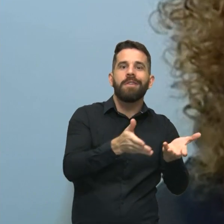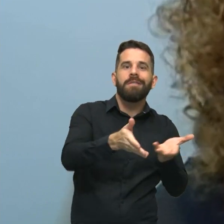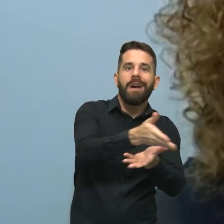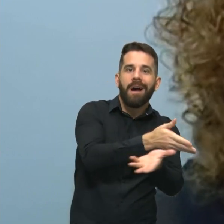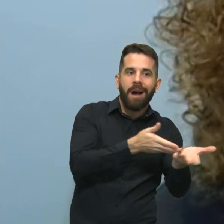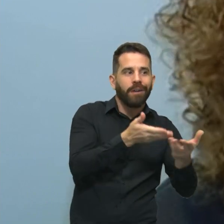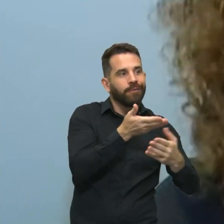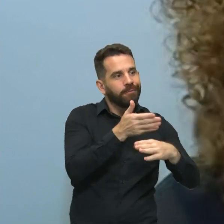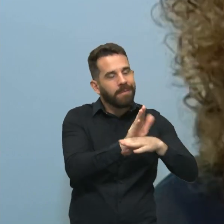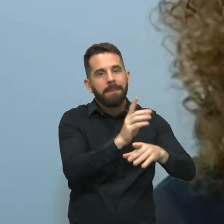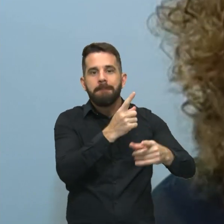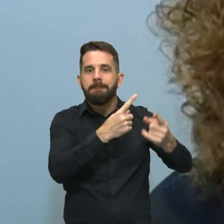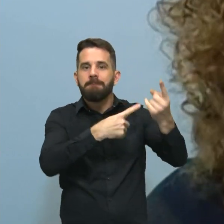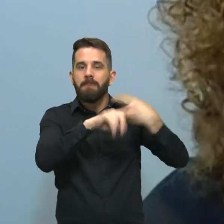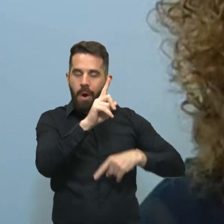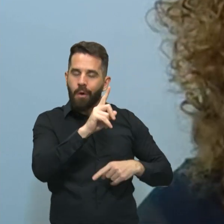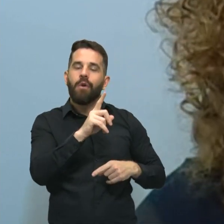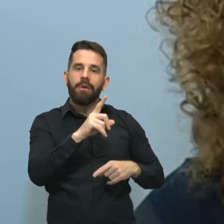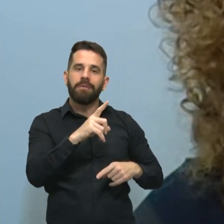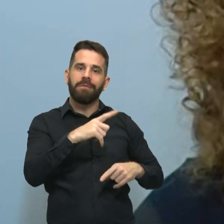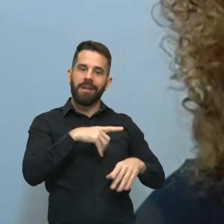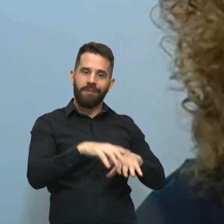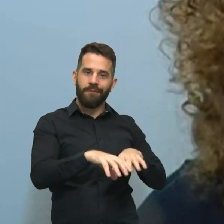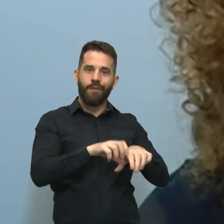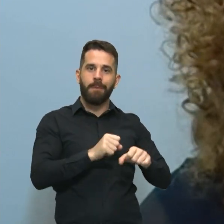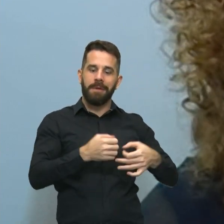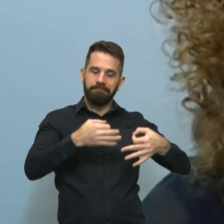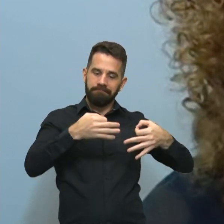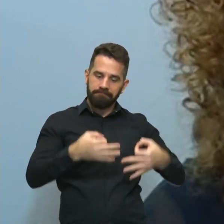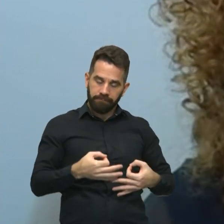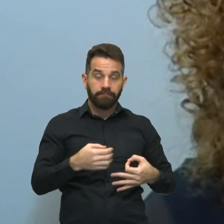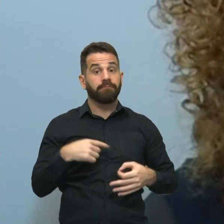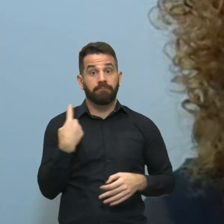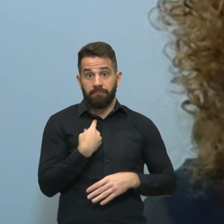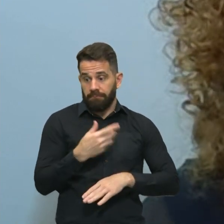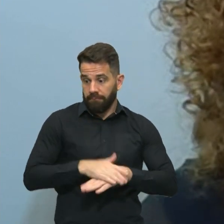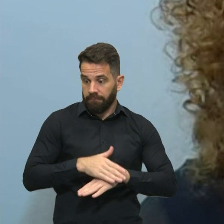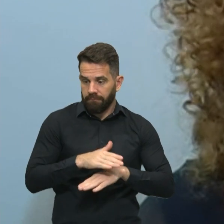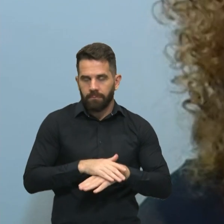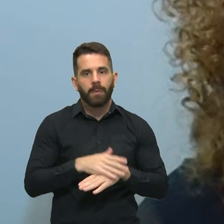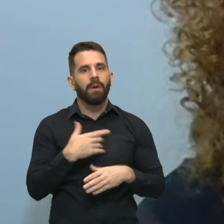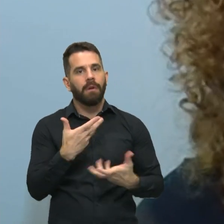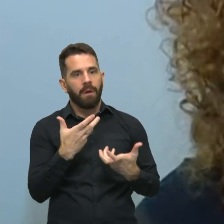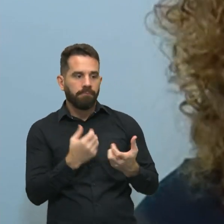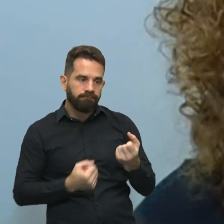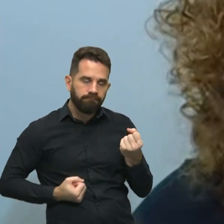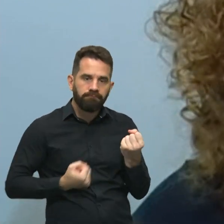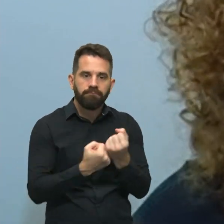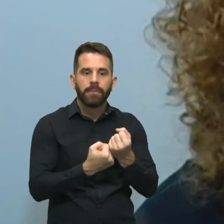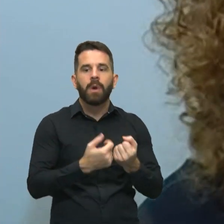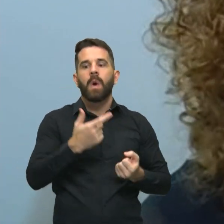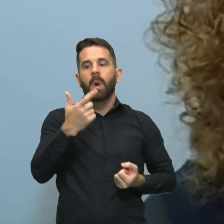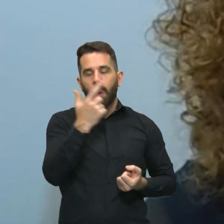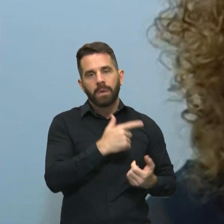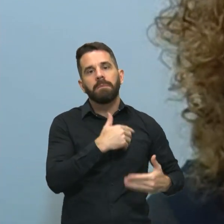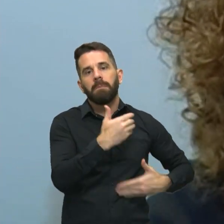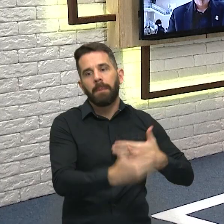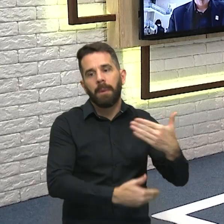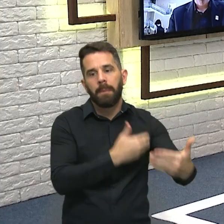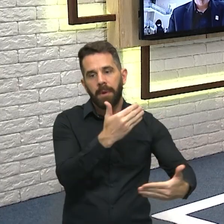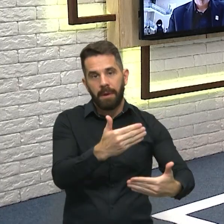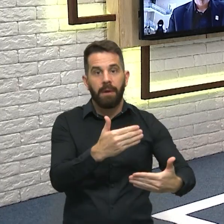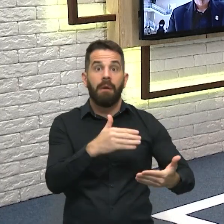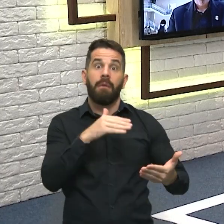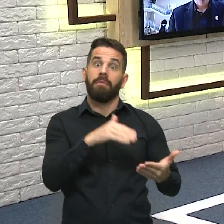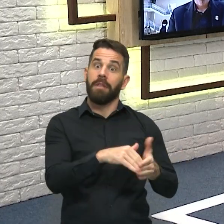a sua formação. E nós temos aí também essa preocupação de colaborar para que esse processo seja exitoso para esse estudante.